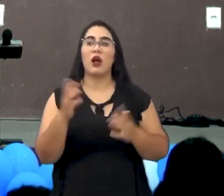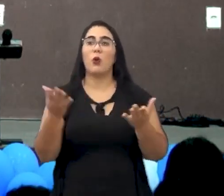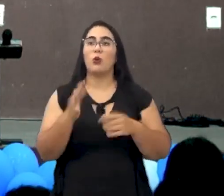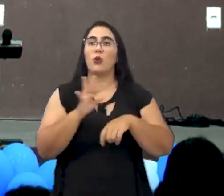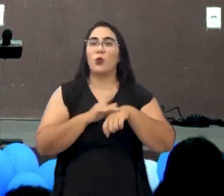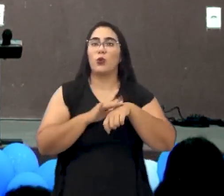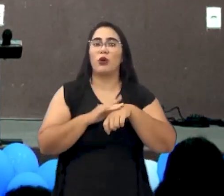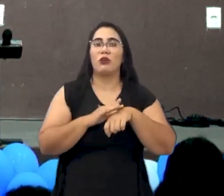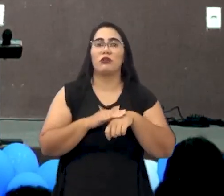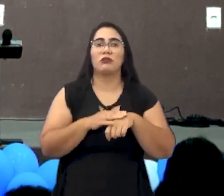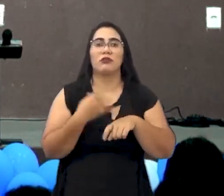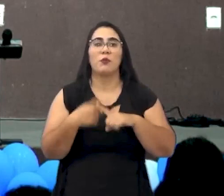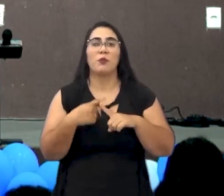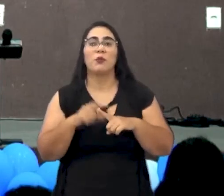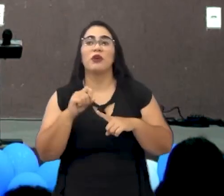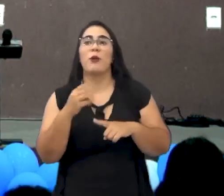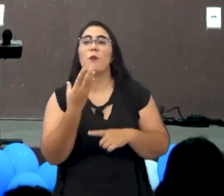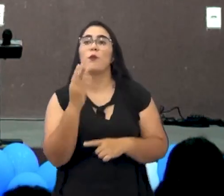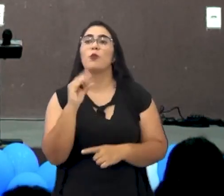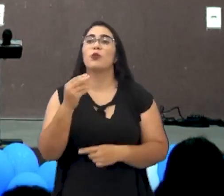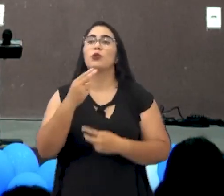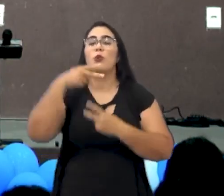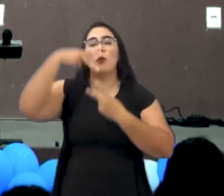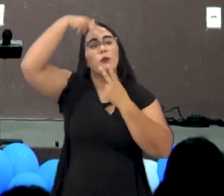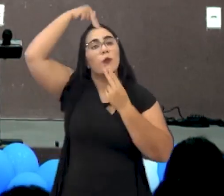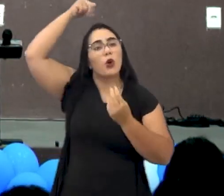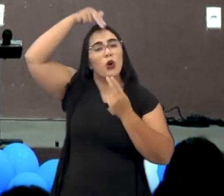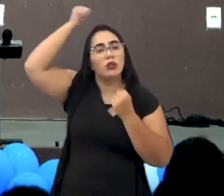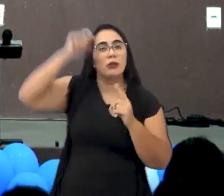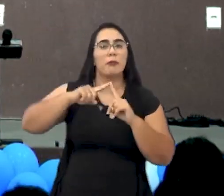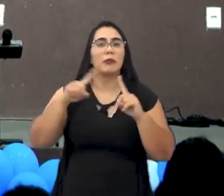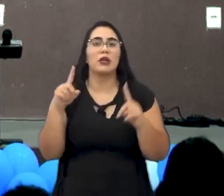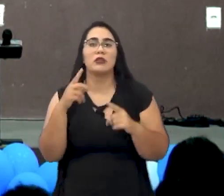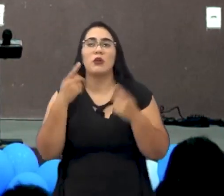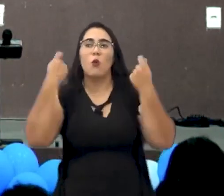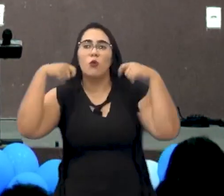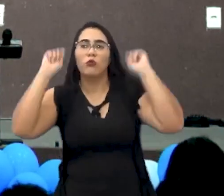cheias de bodes e não de ovelhas.